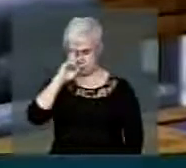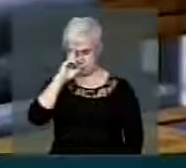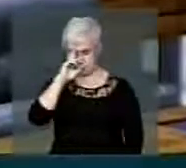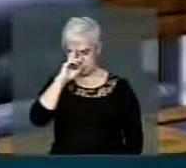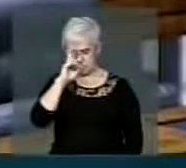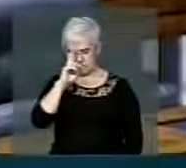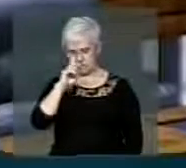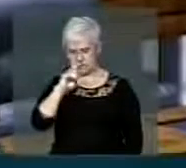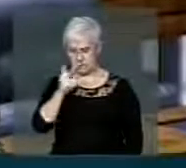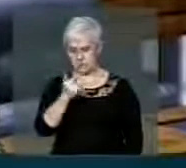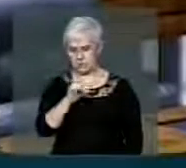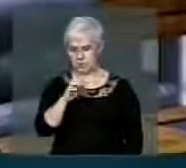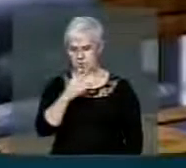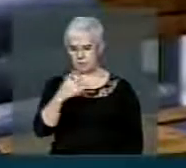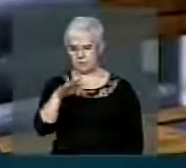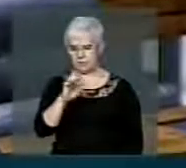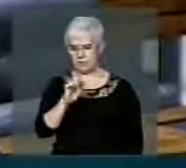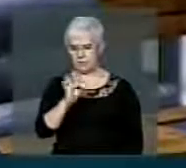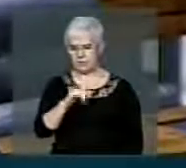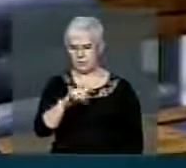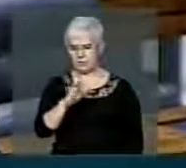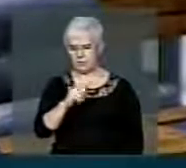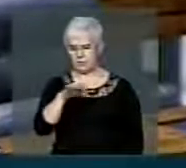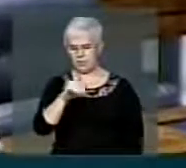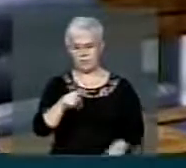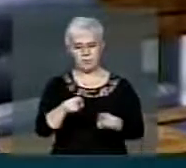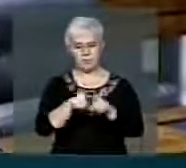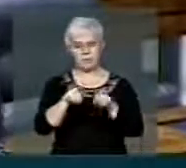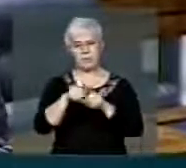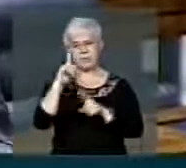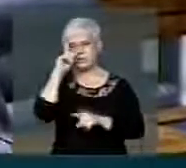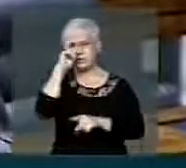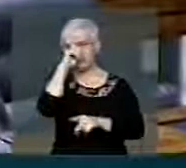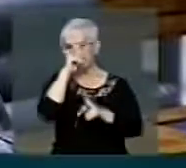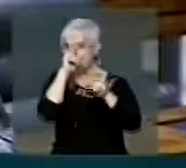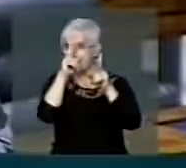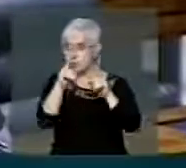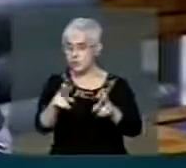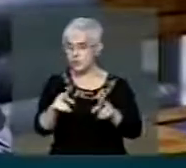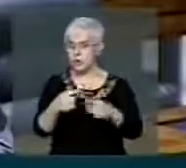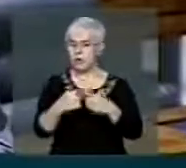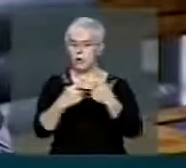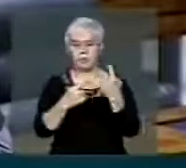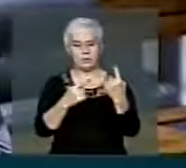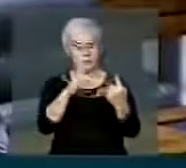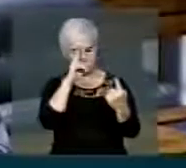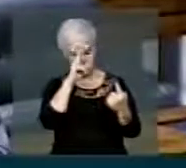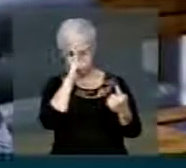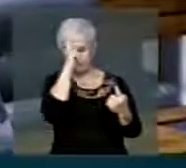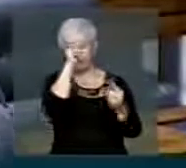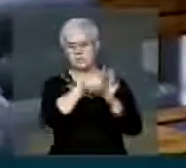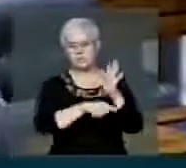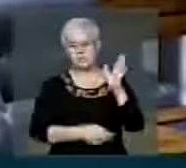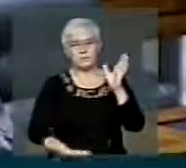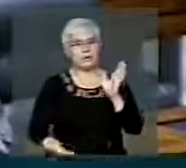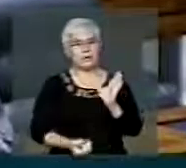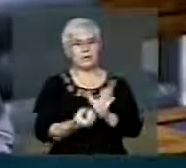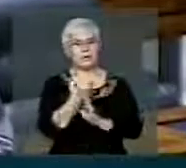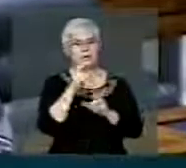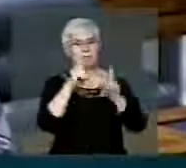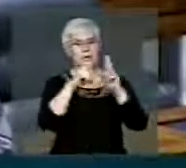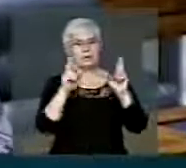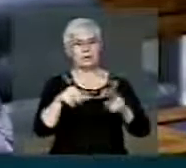Henrique Fontana, nós também nos defrontamos com a mesma dificuldade. Ele idealizou a implantação do